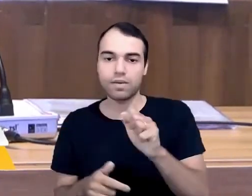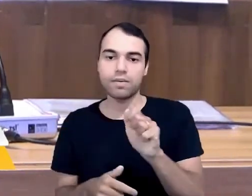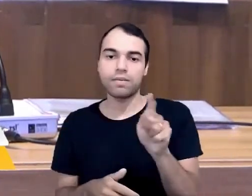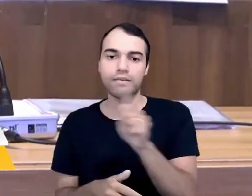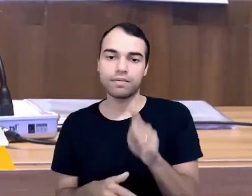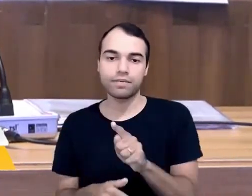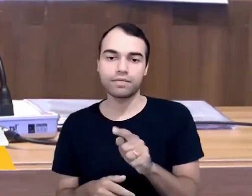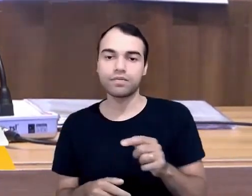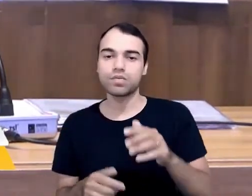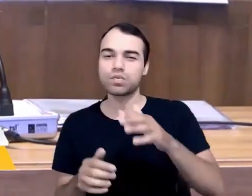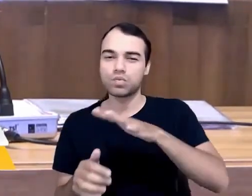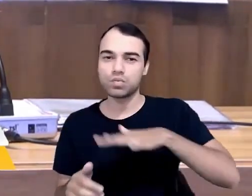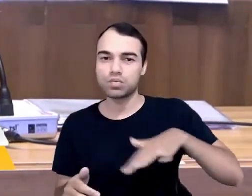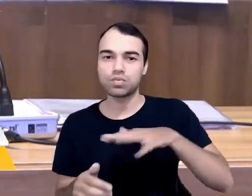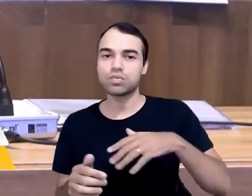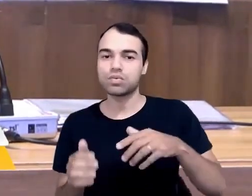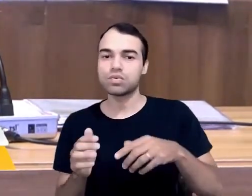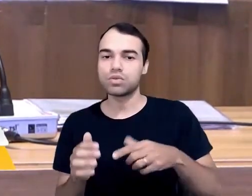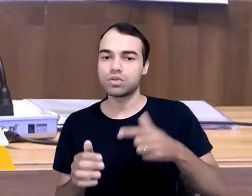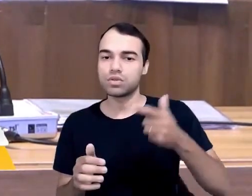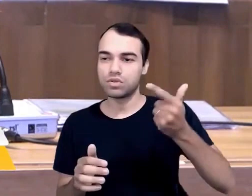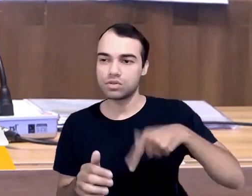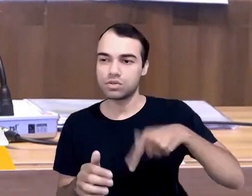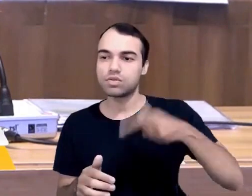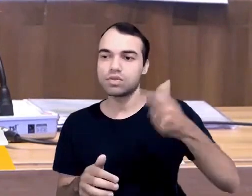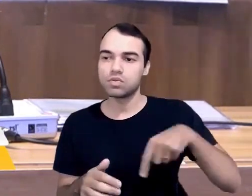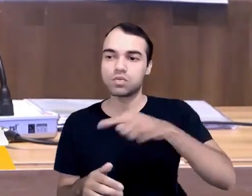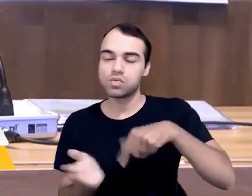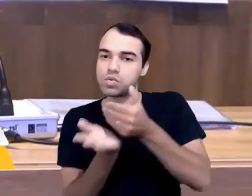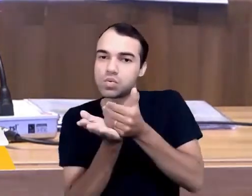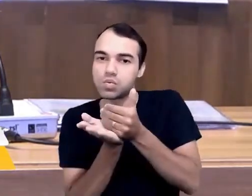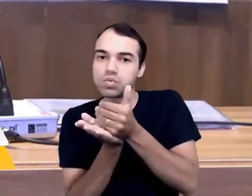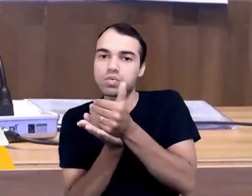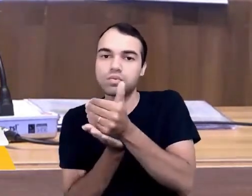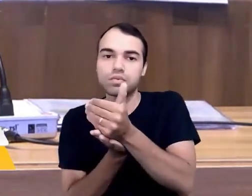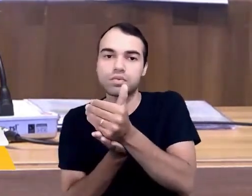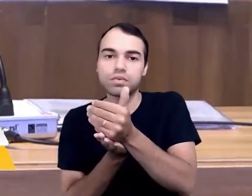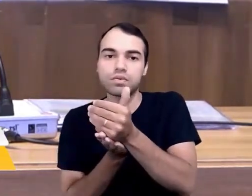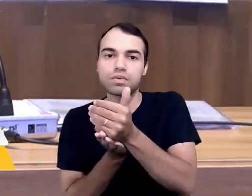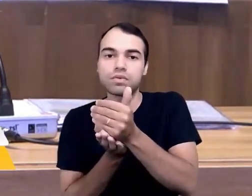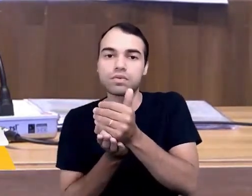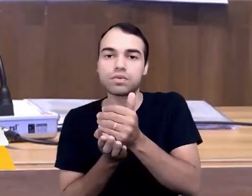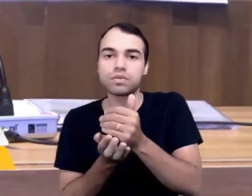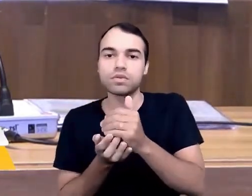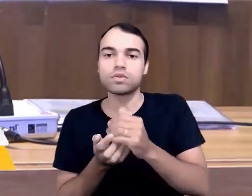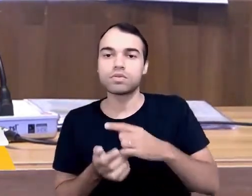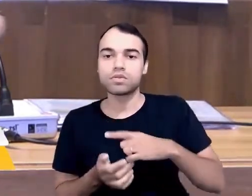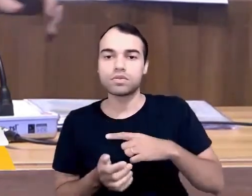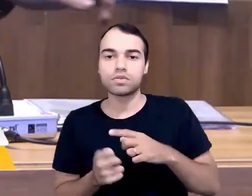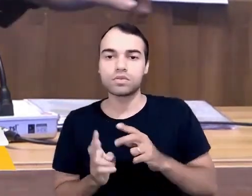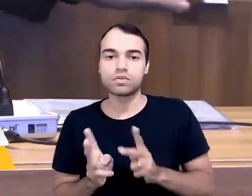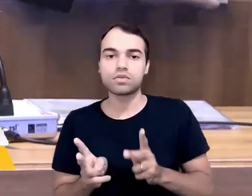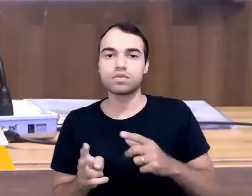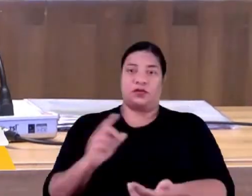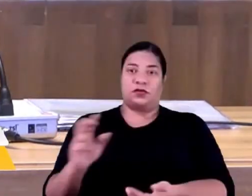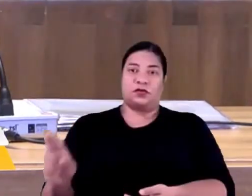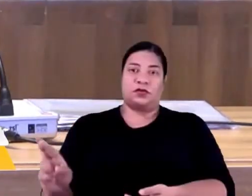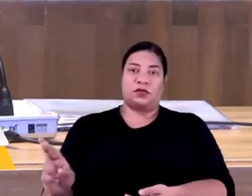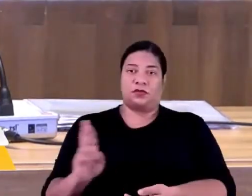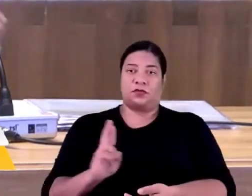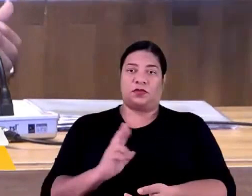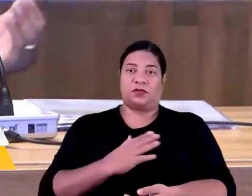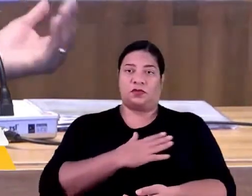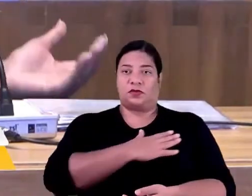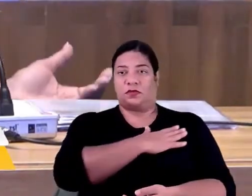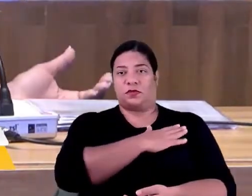ia iniciar a operação, sempre tinha uma resposta do Comando Militar do